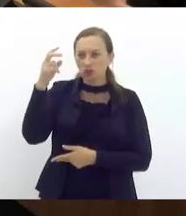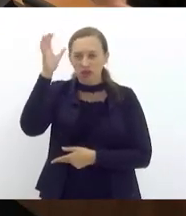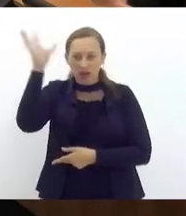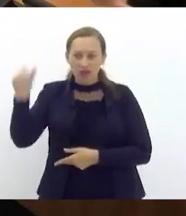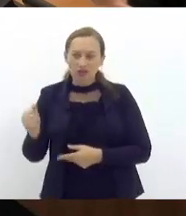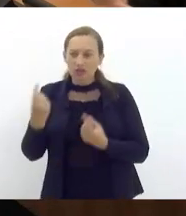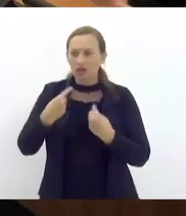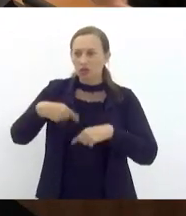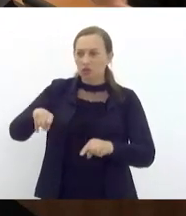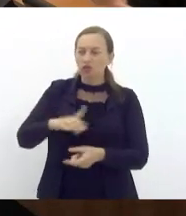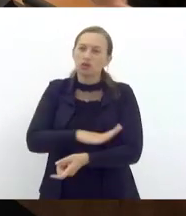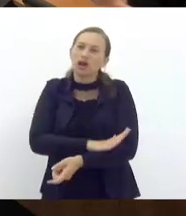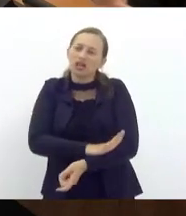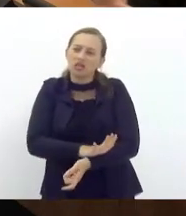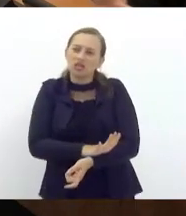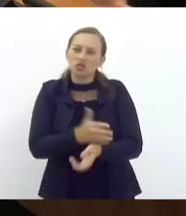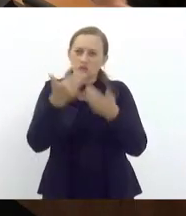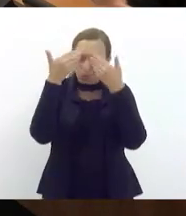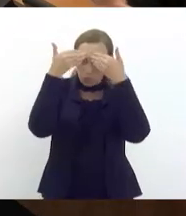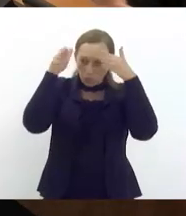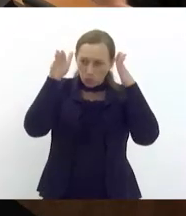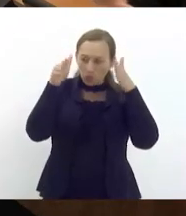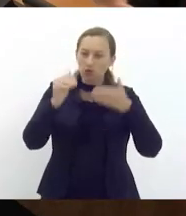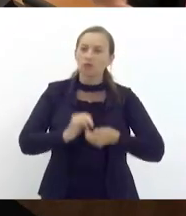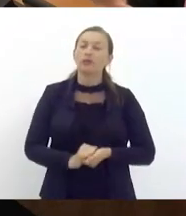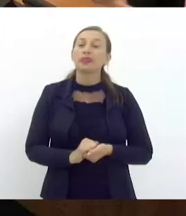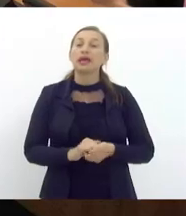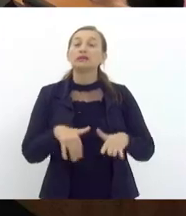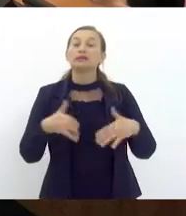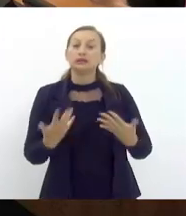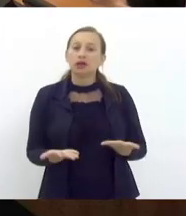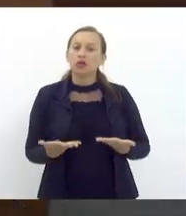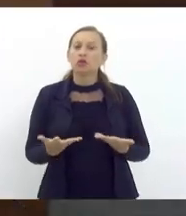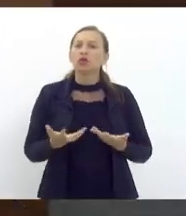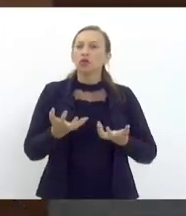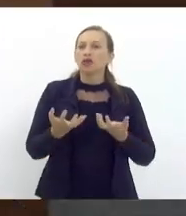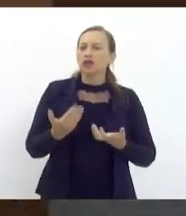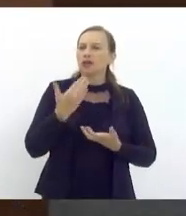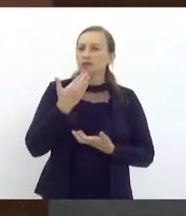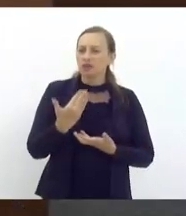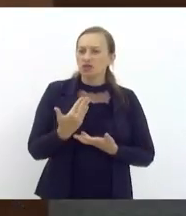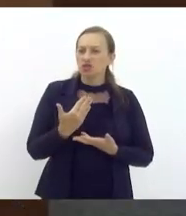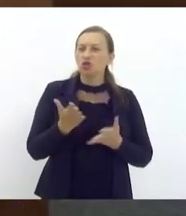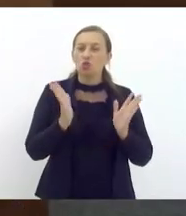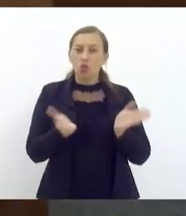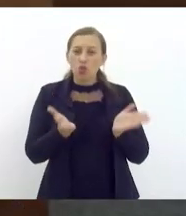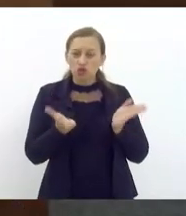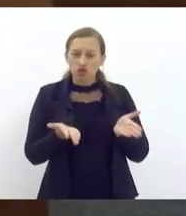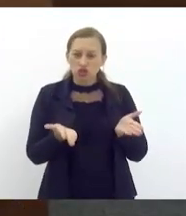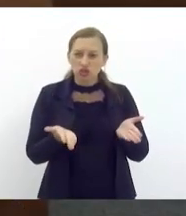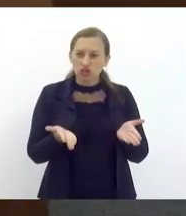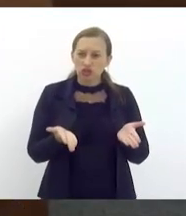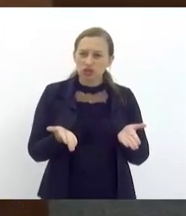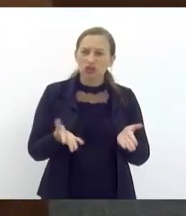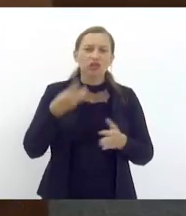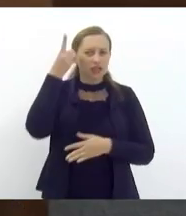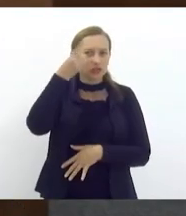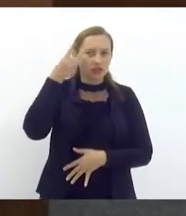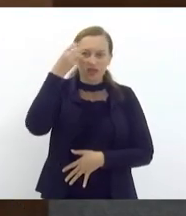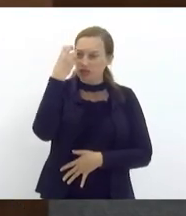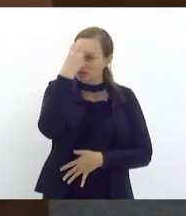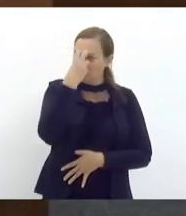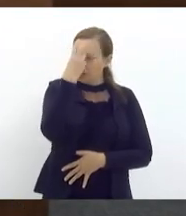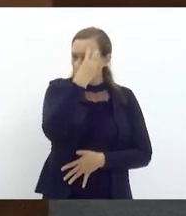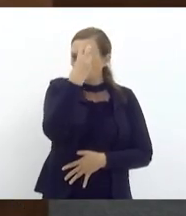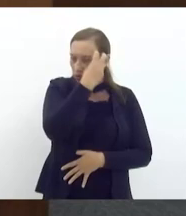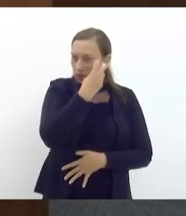e Preconceito o conhecimento e aí eu queria ressaltar que isso tem hoje deputada Verônica